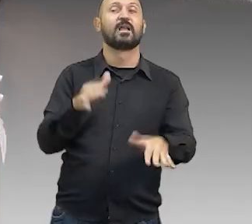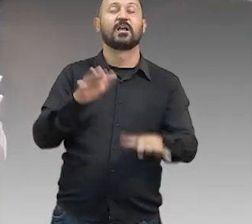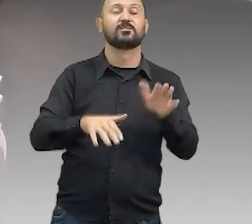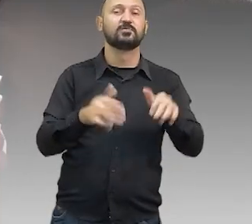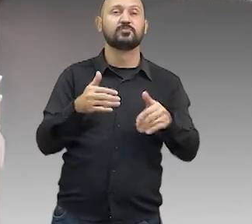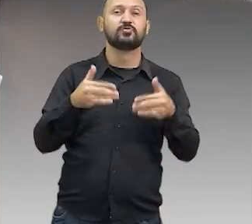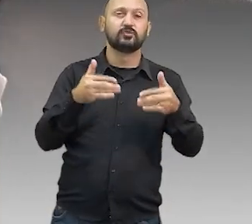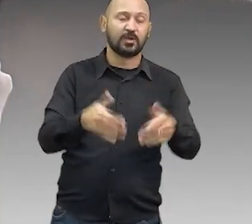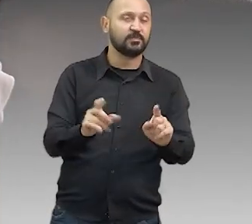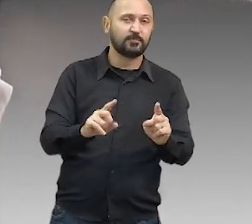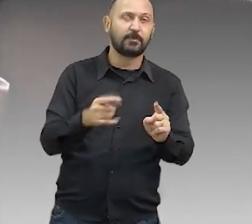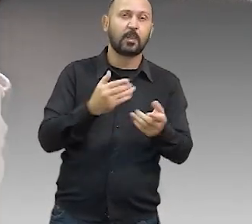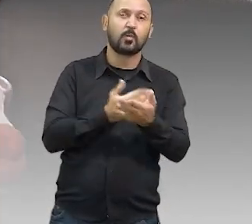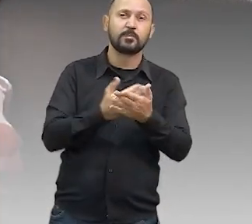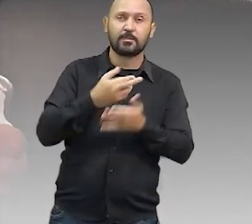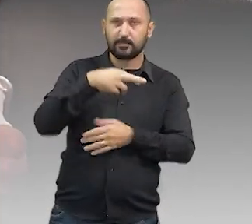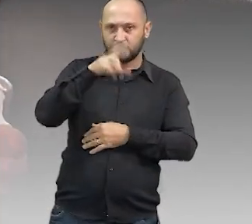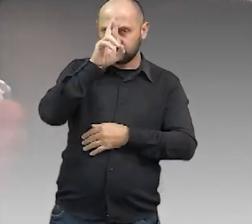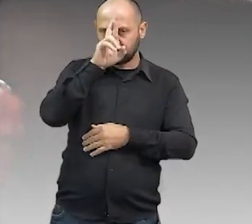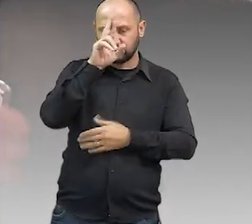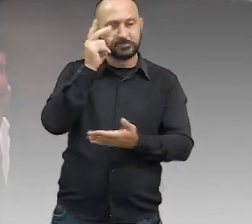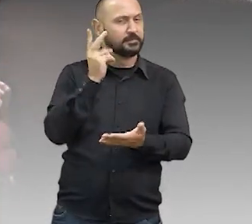trabalhava a partir do meio-dia.